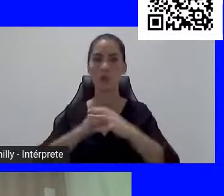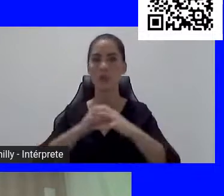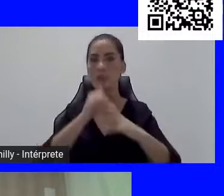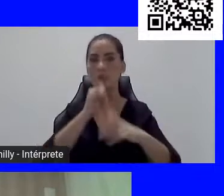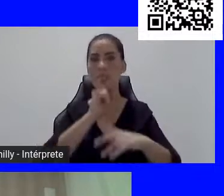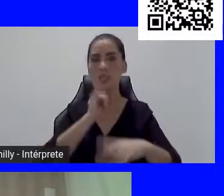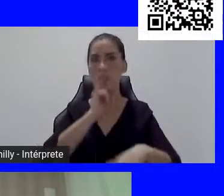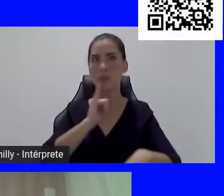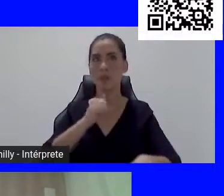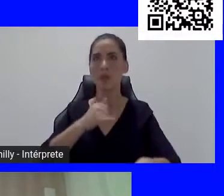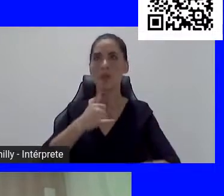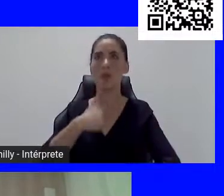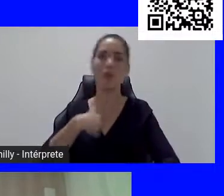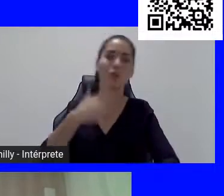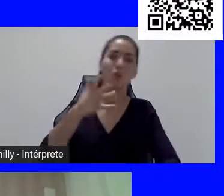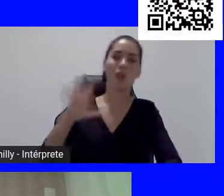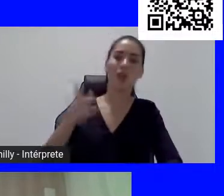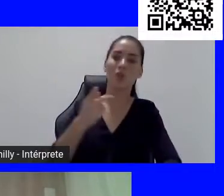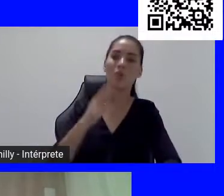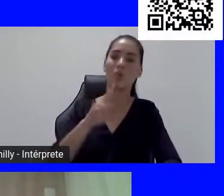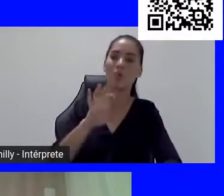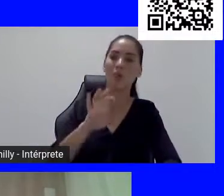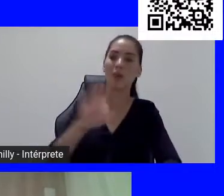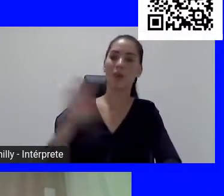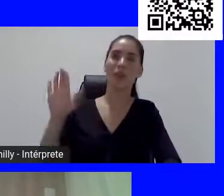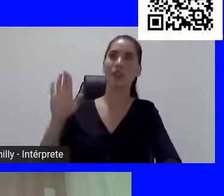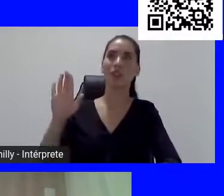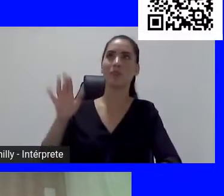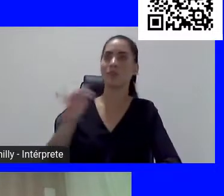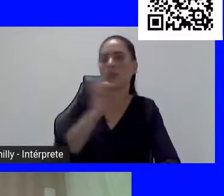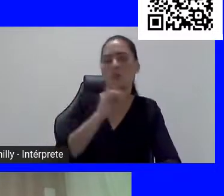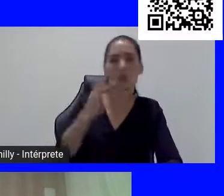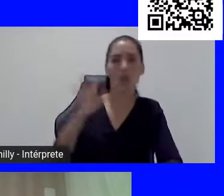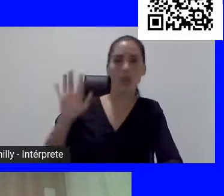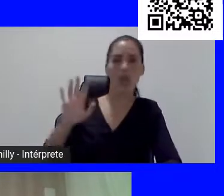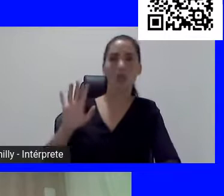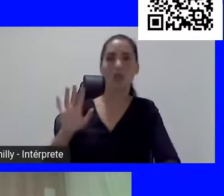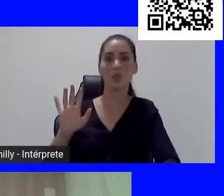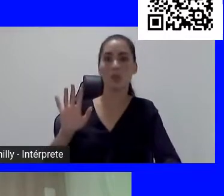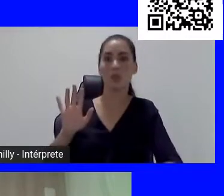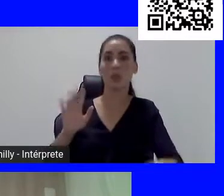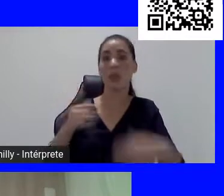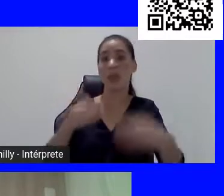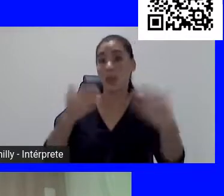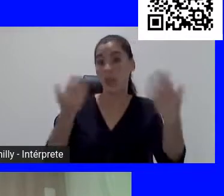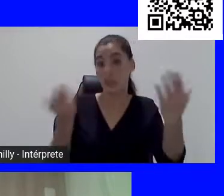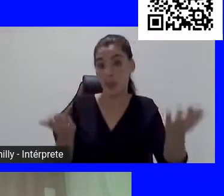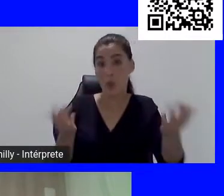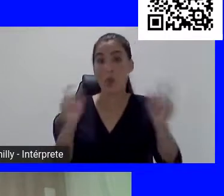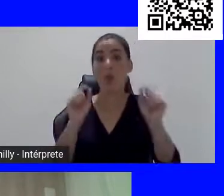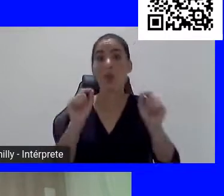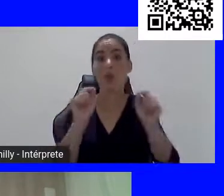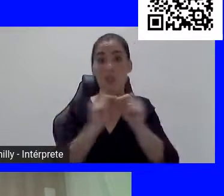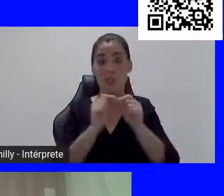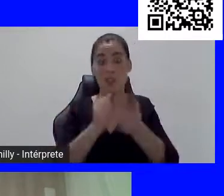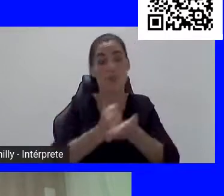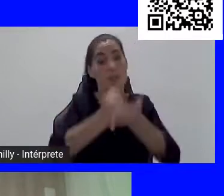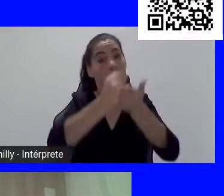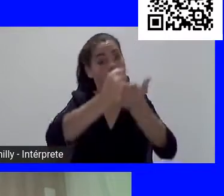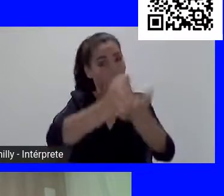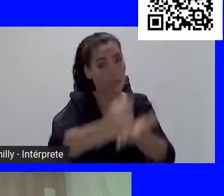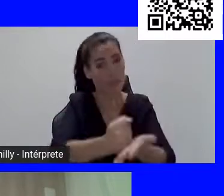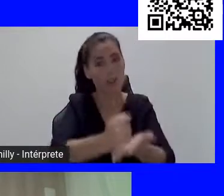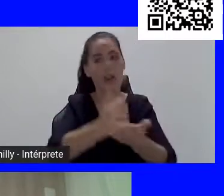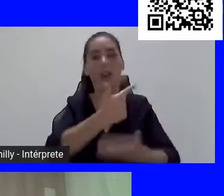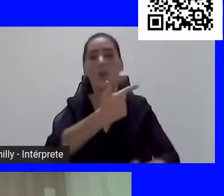a bandeira de qualquer nome. Com boto no peito, santinho, de porta em porta, eu não preciso ser vice. Eu abro mão